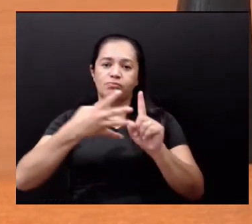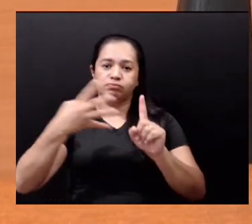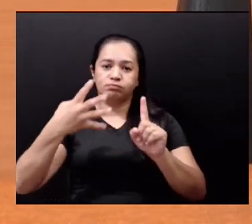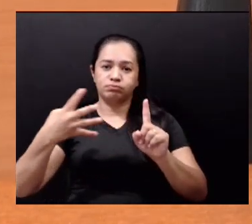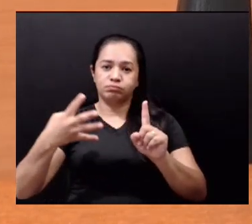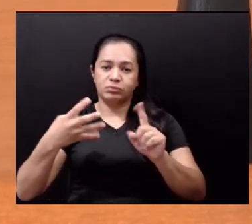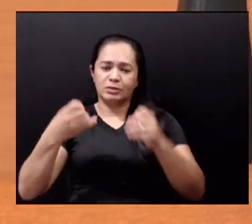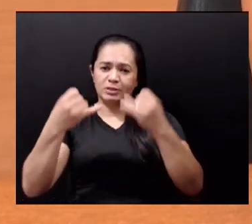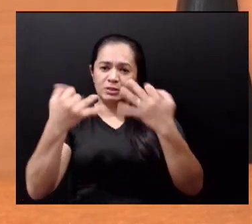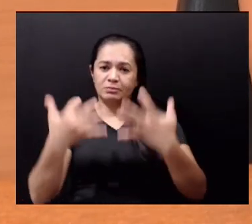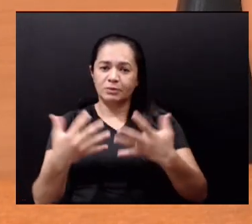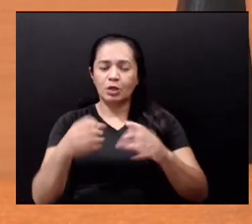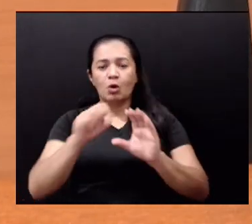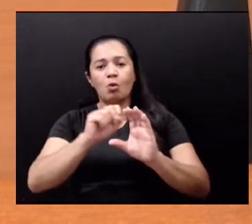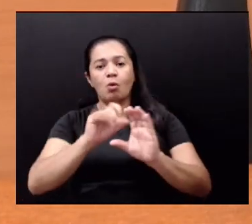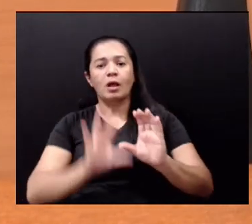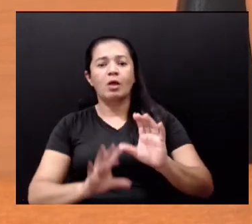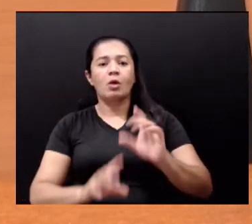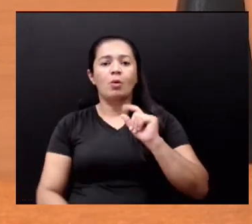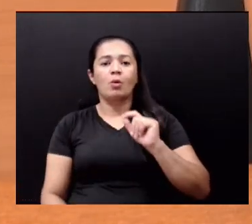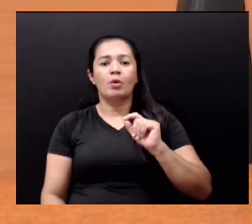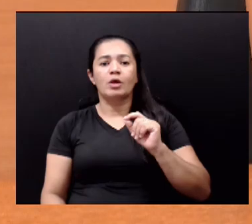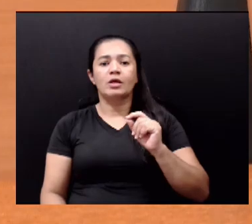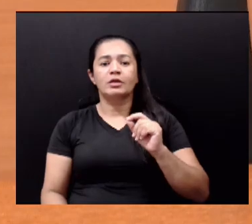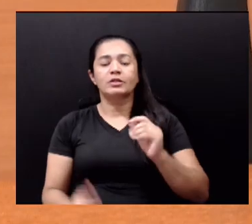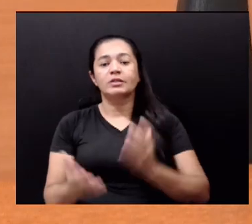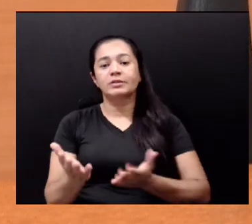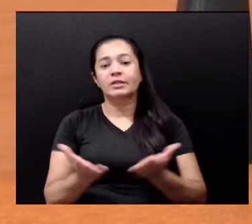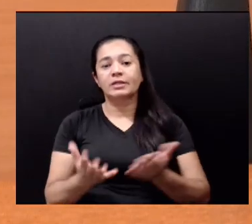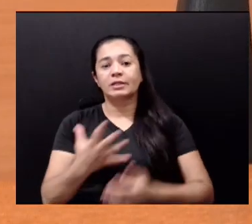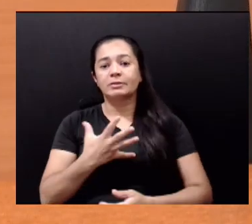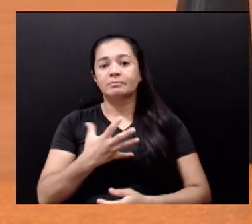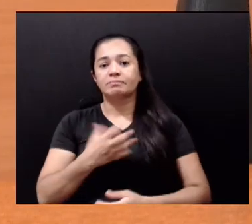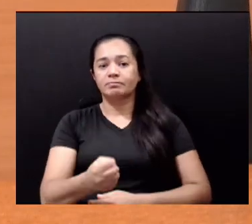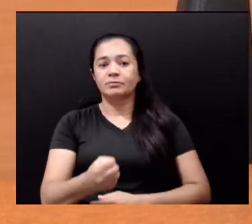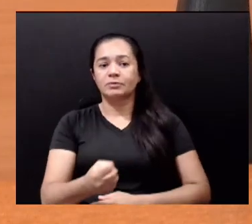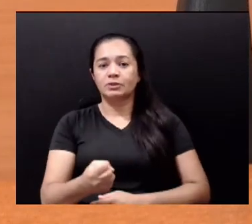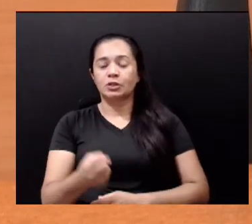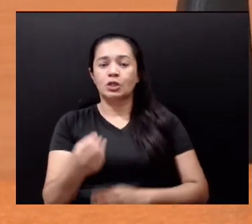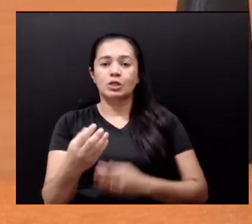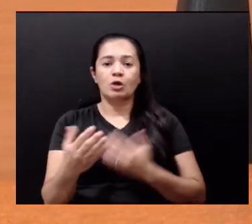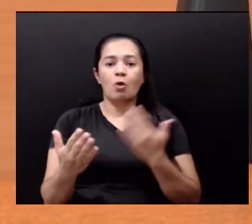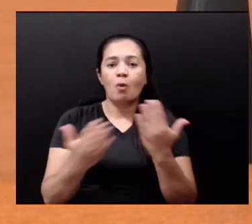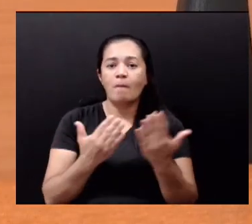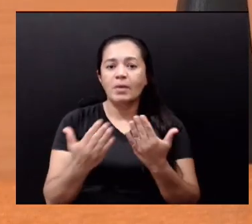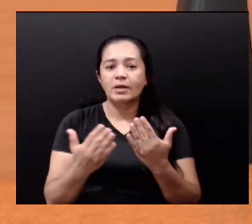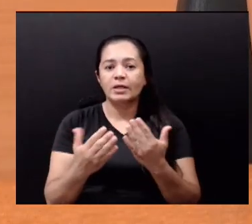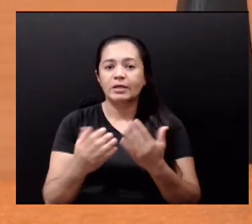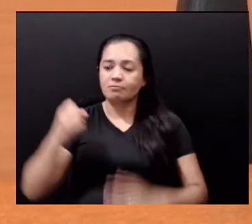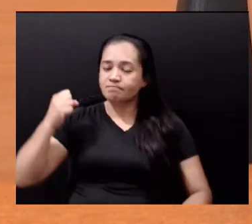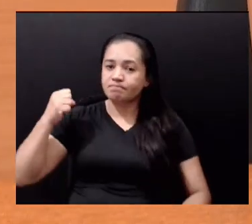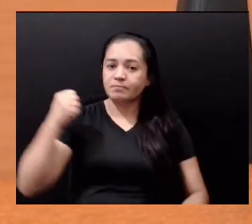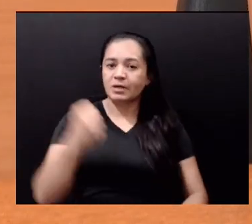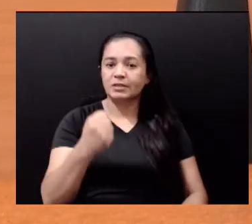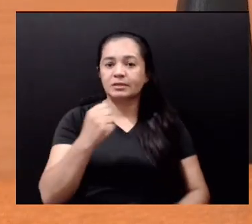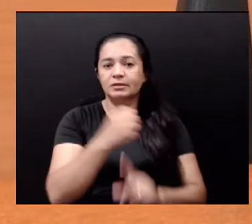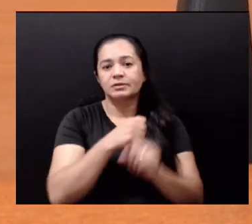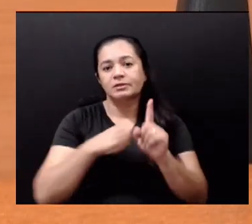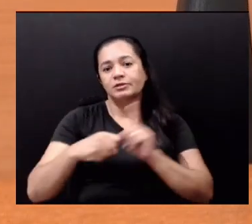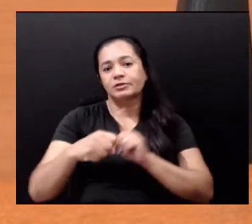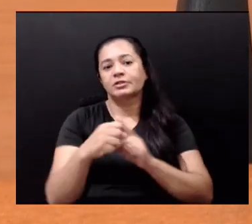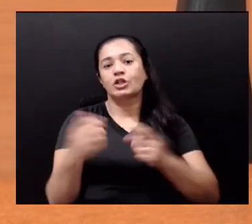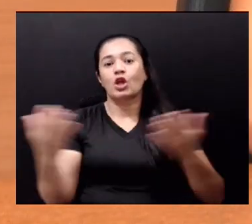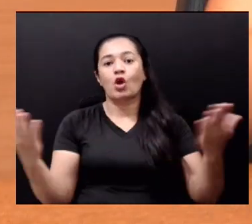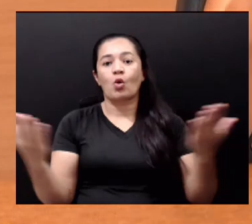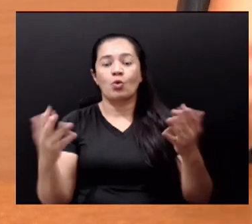interessante, que é tratar o suicídio como assassinato social. E eu acho que esse é o tema que nós queremos discutir. Nós queremos